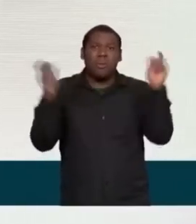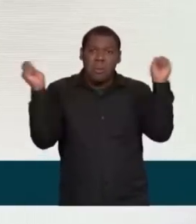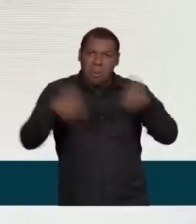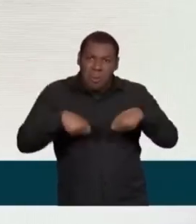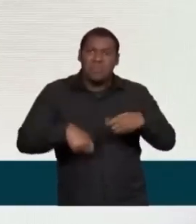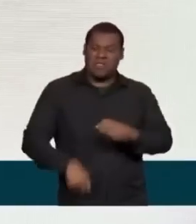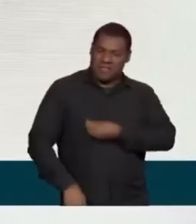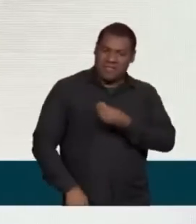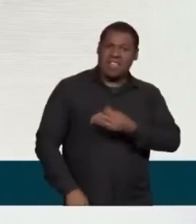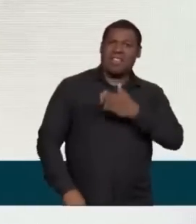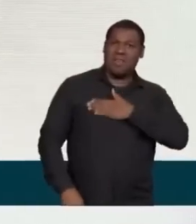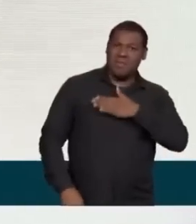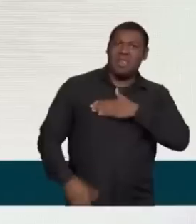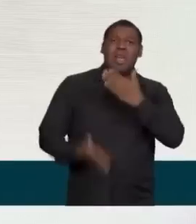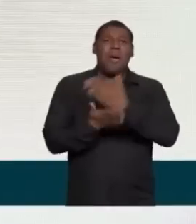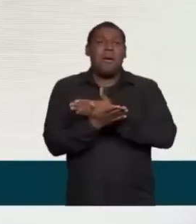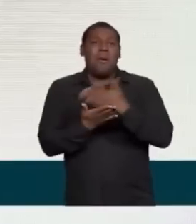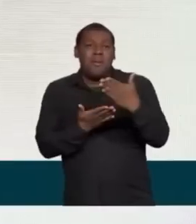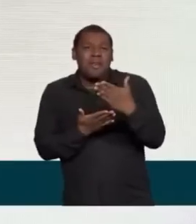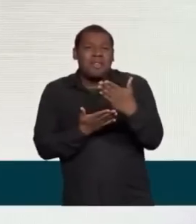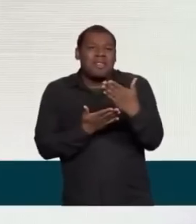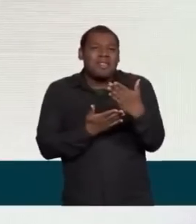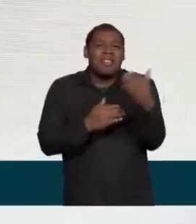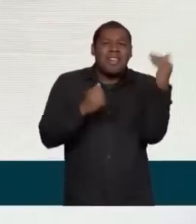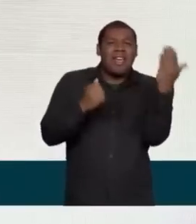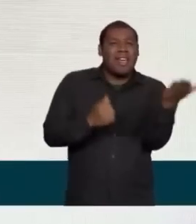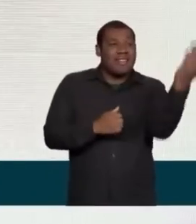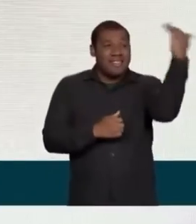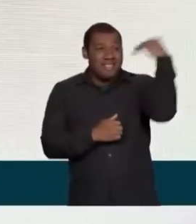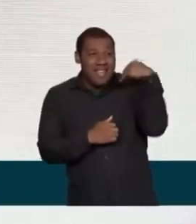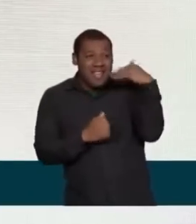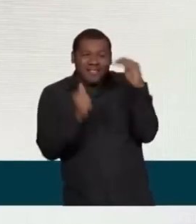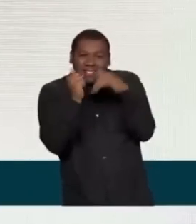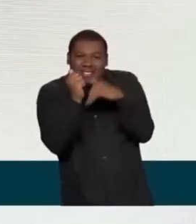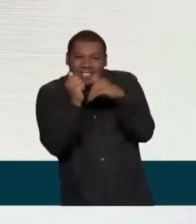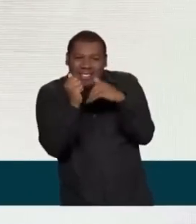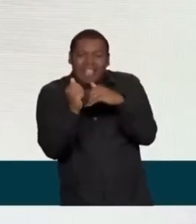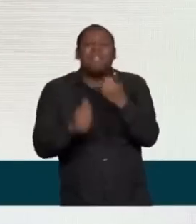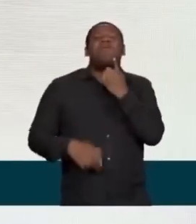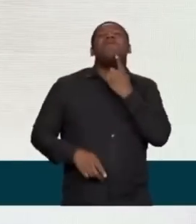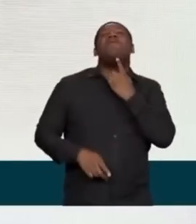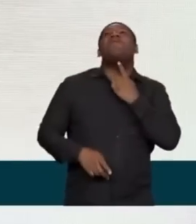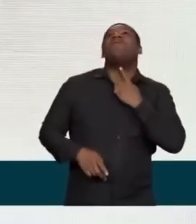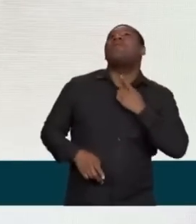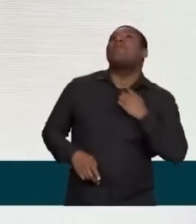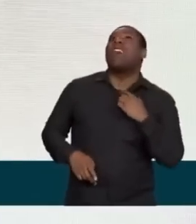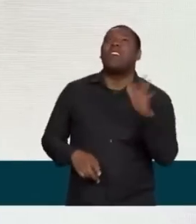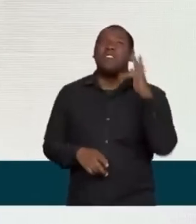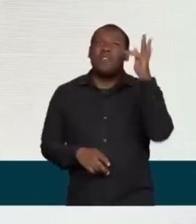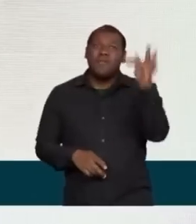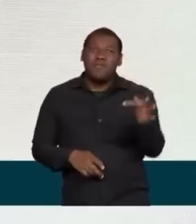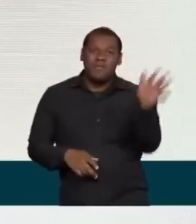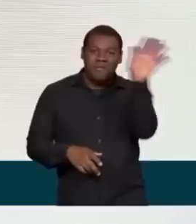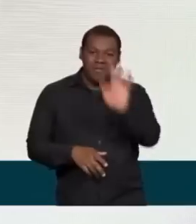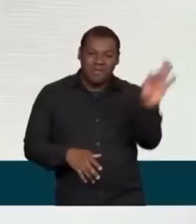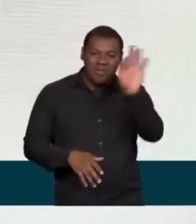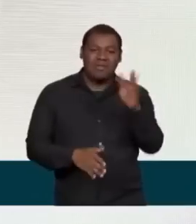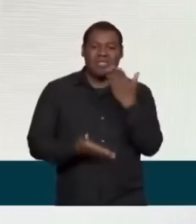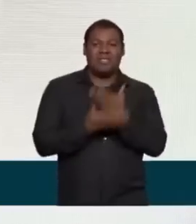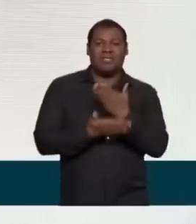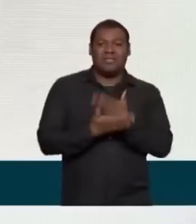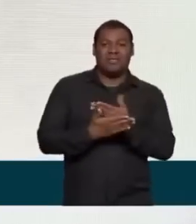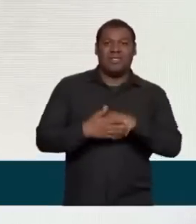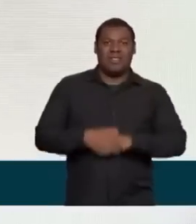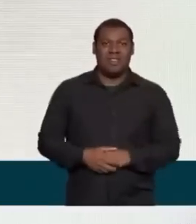vida e comecei a nutrir secretamente o desejo de um dia entrar para o ensino superior. Um